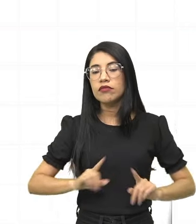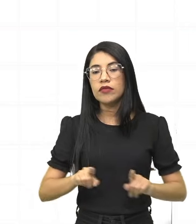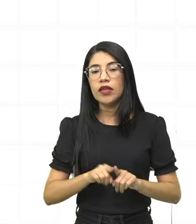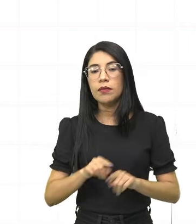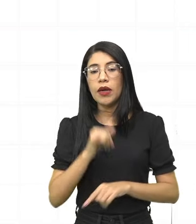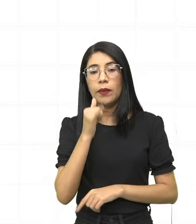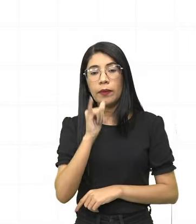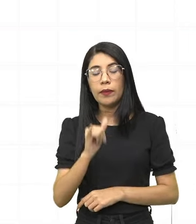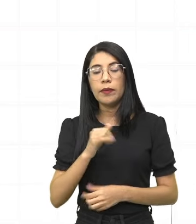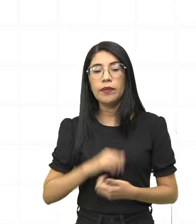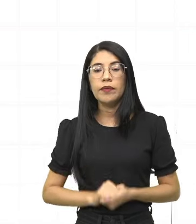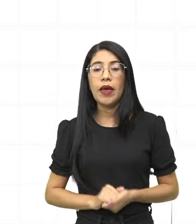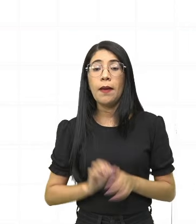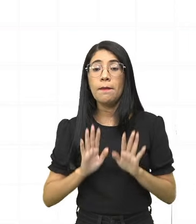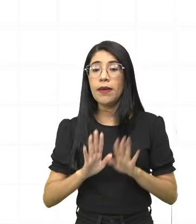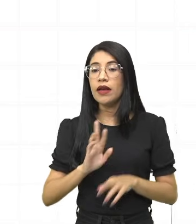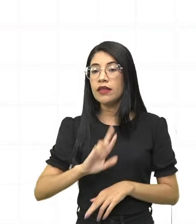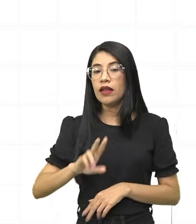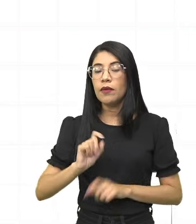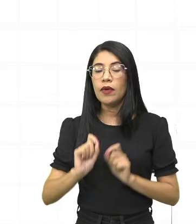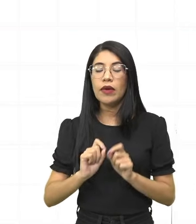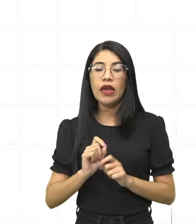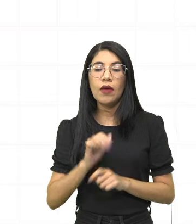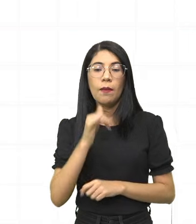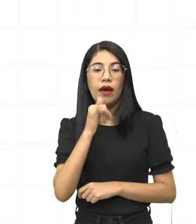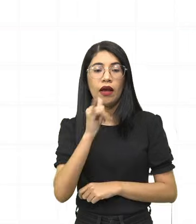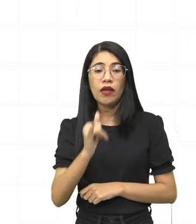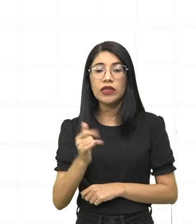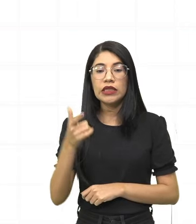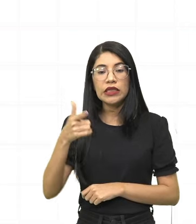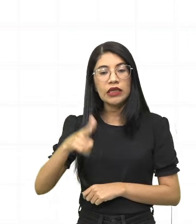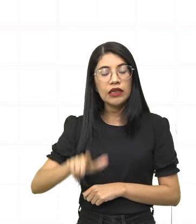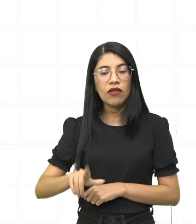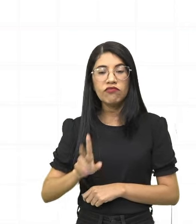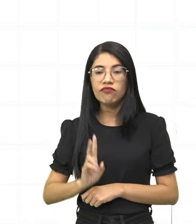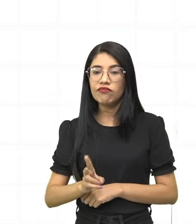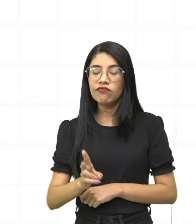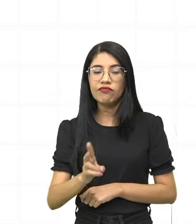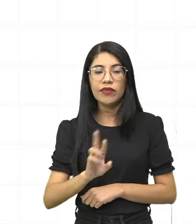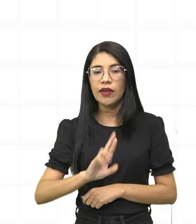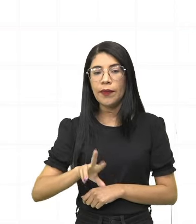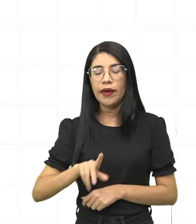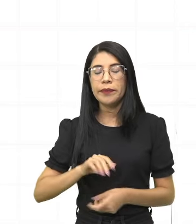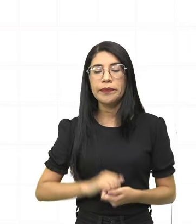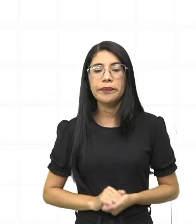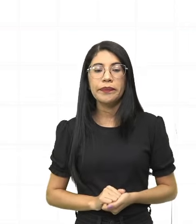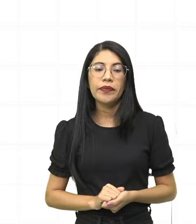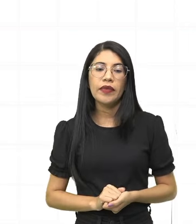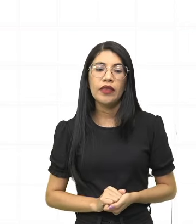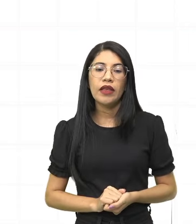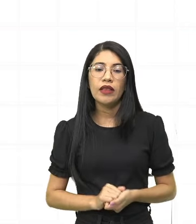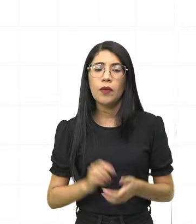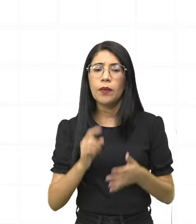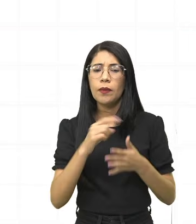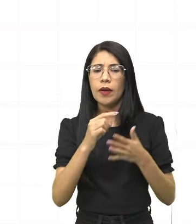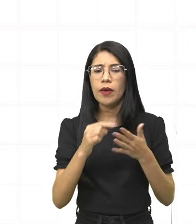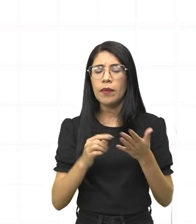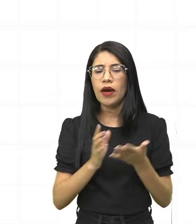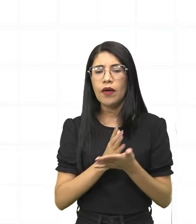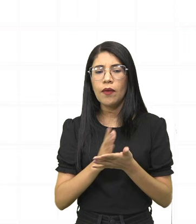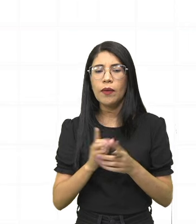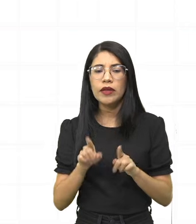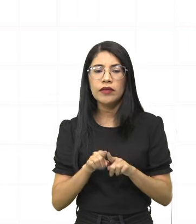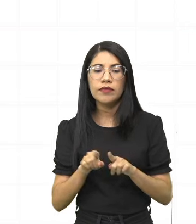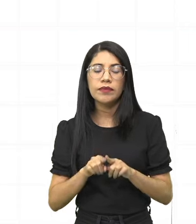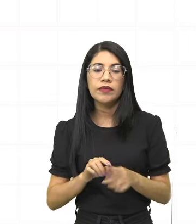No entanto, não é considerada aí uma fonte de energia renovável, tá bom? Então, são algumas das fontes de energia, além da